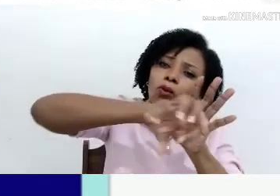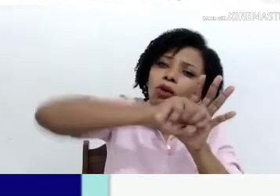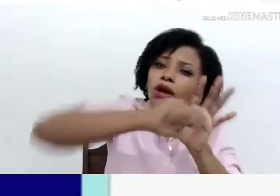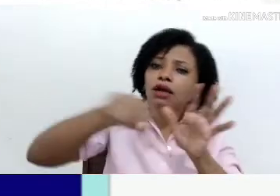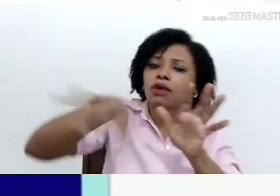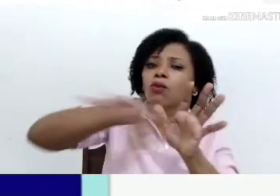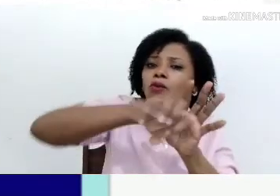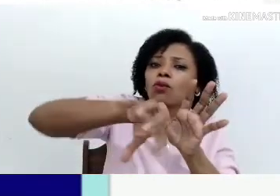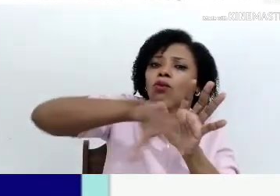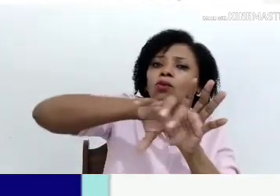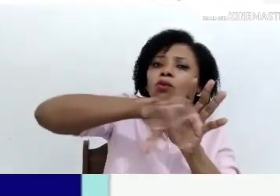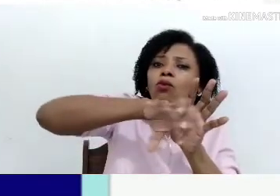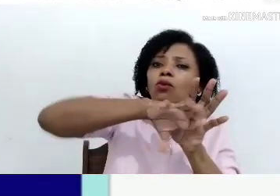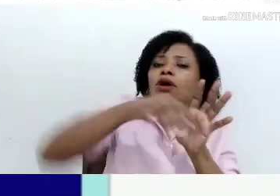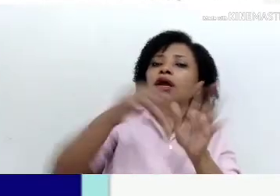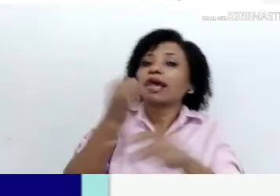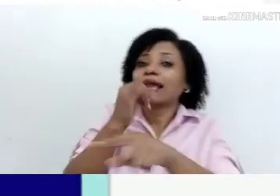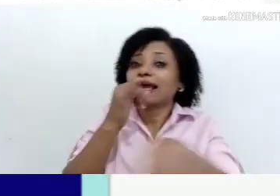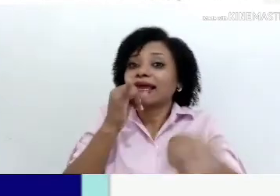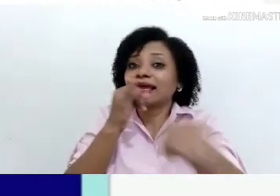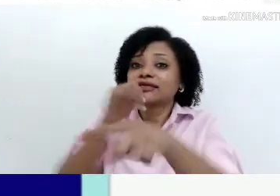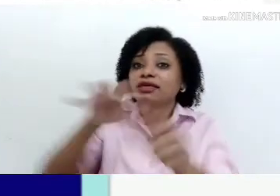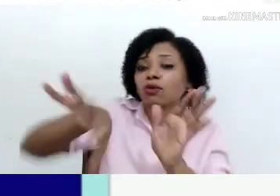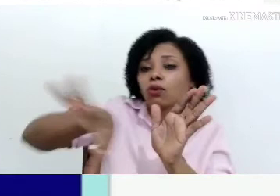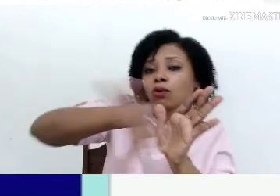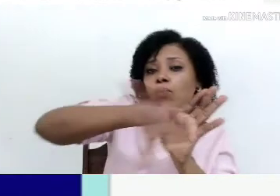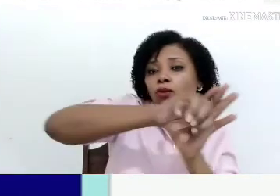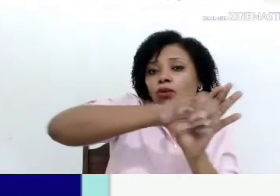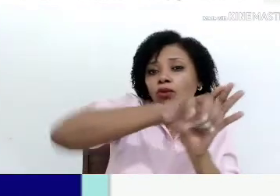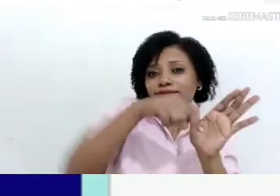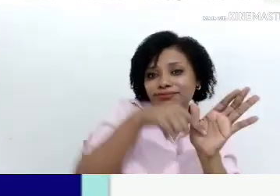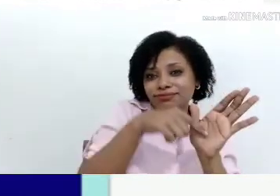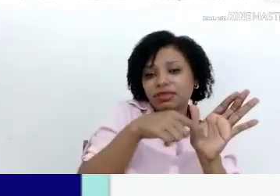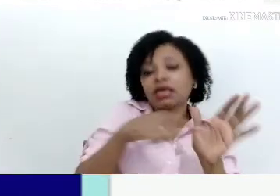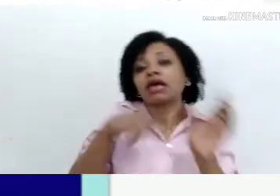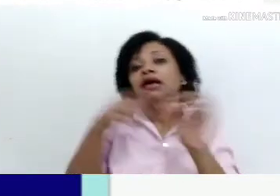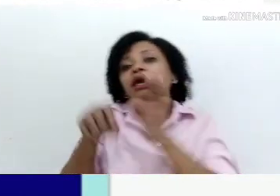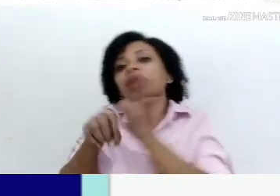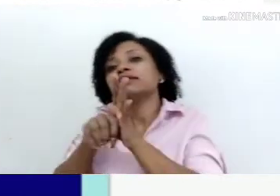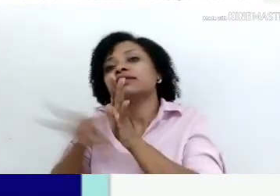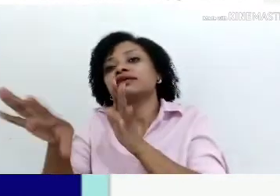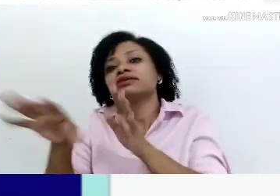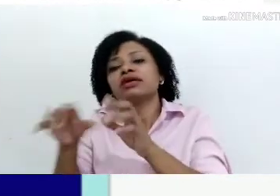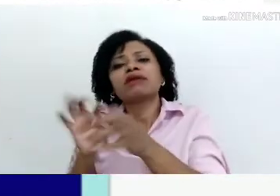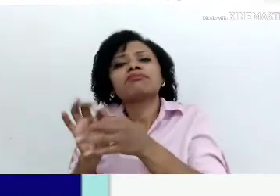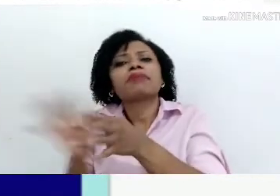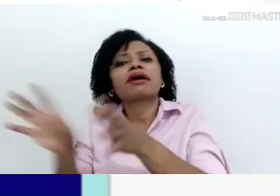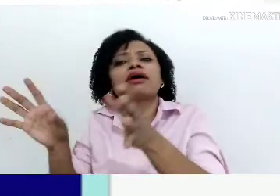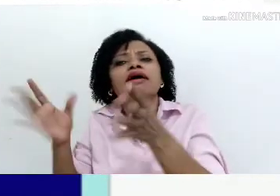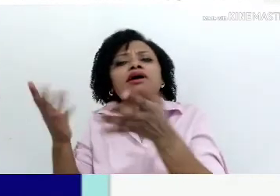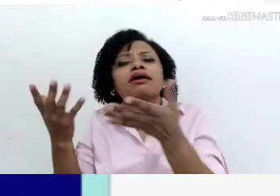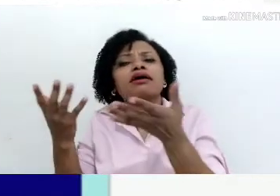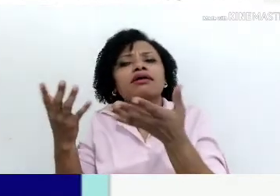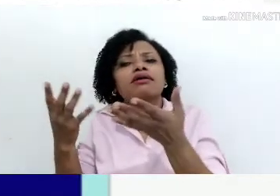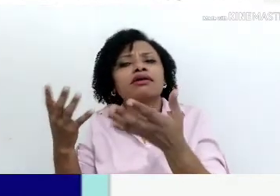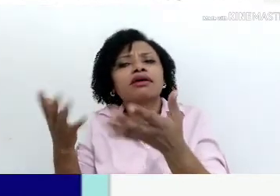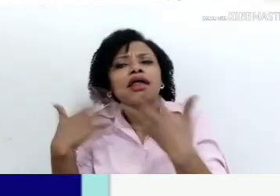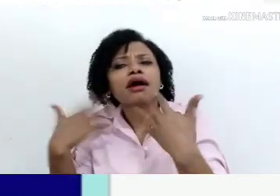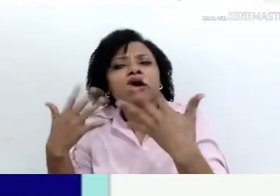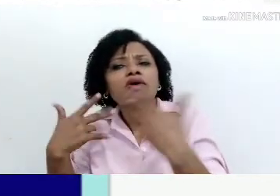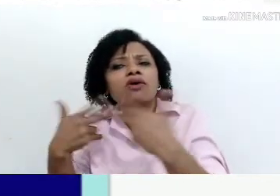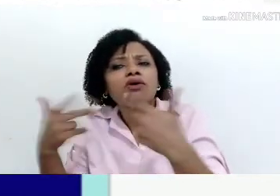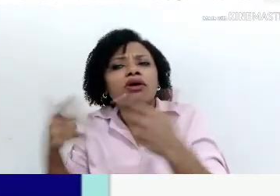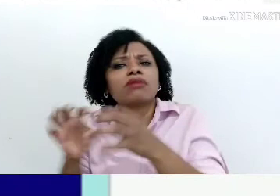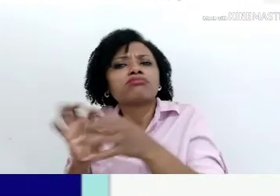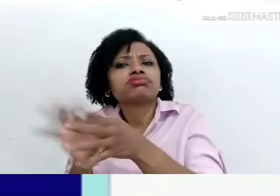tudo bem, ele está retirando do meio ambiente essa energia. Mas exotérmico, ele está liberando calor,